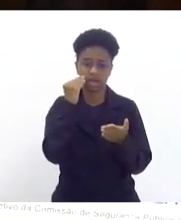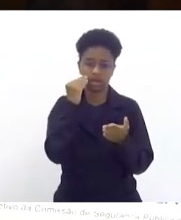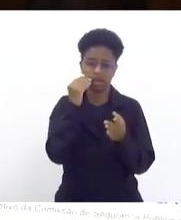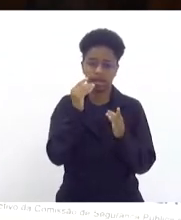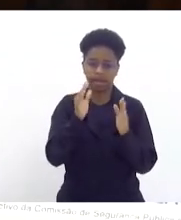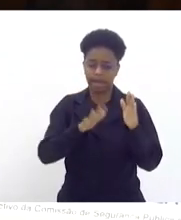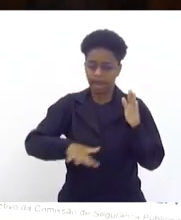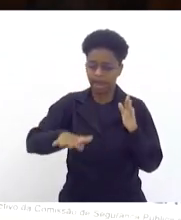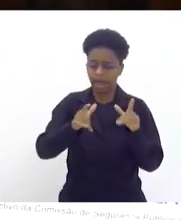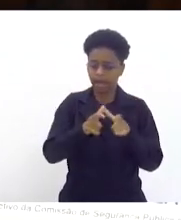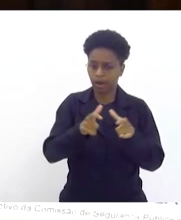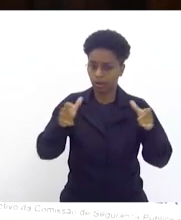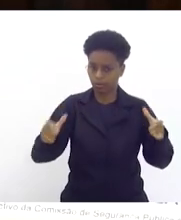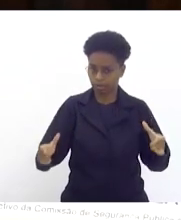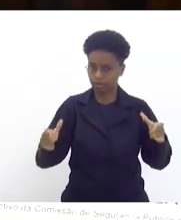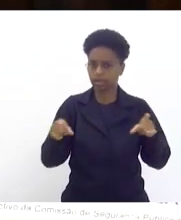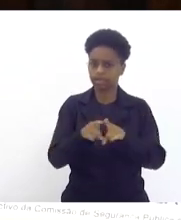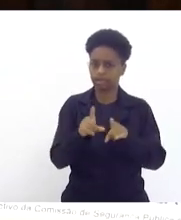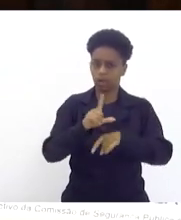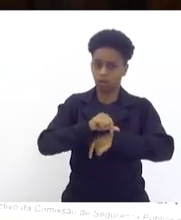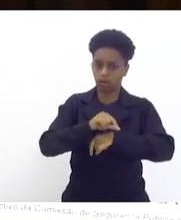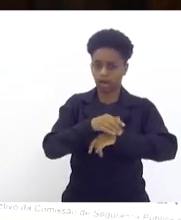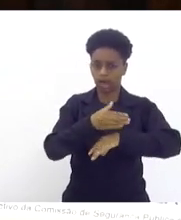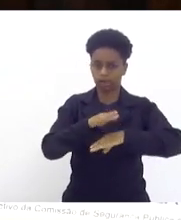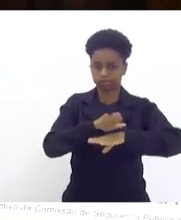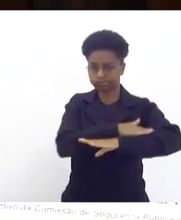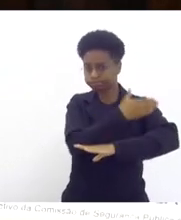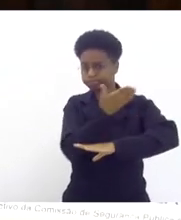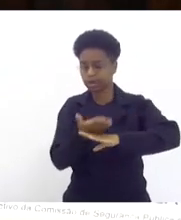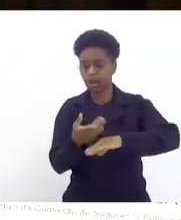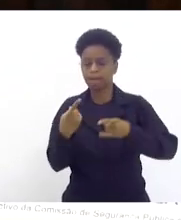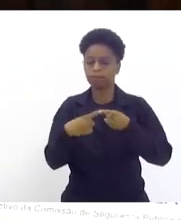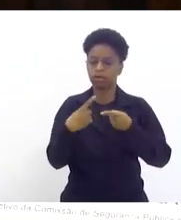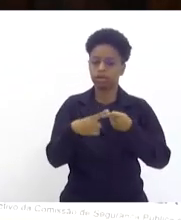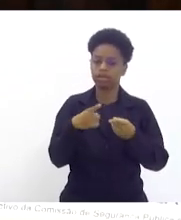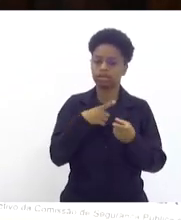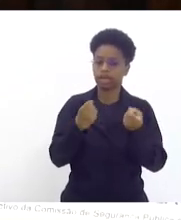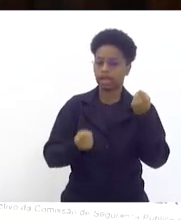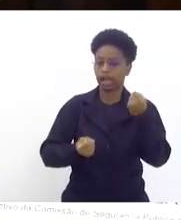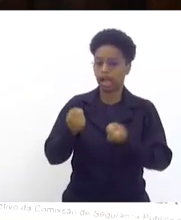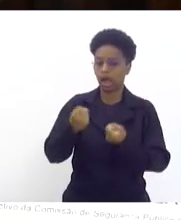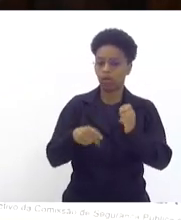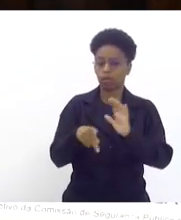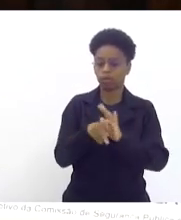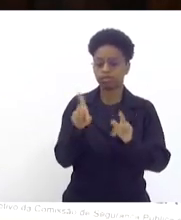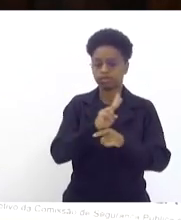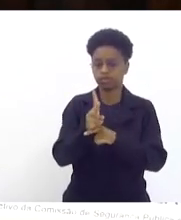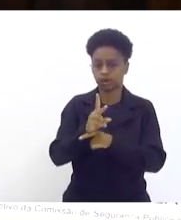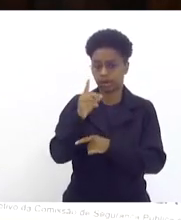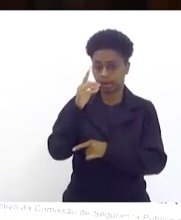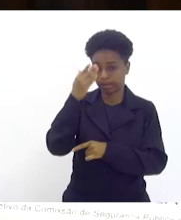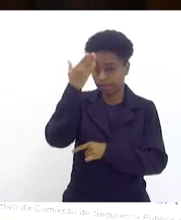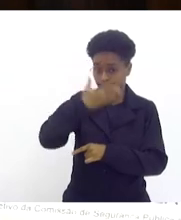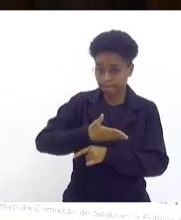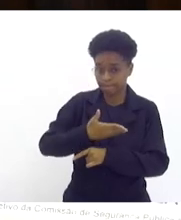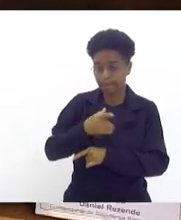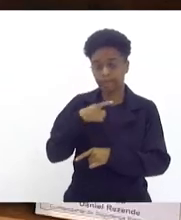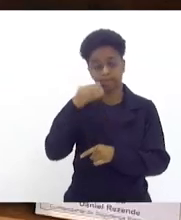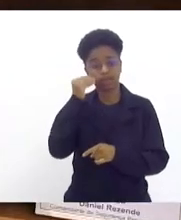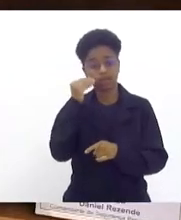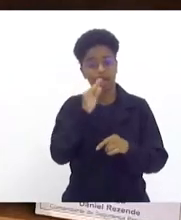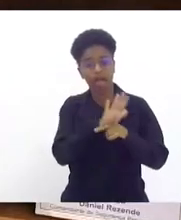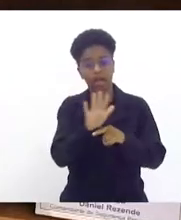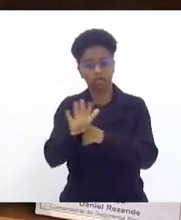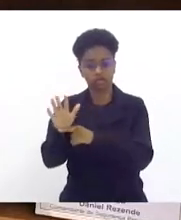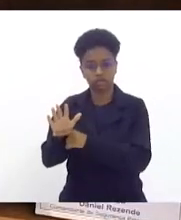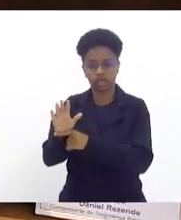perímetro que já é uma demanda minha e a carga horária também porque a gente tem viatura da segurança presente ajudando o cesto Batalhão viaturas baseadas